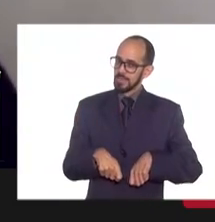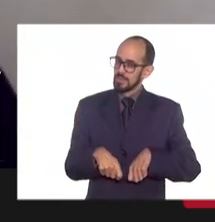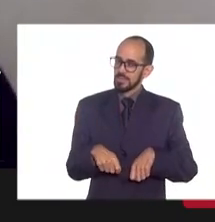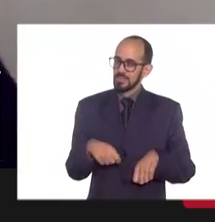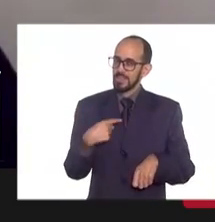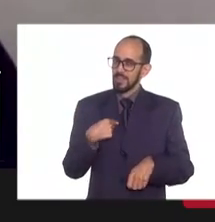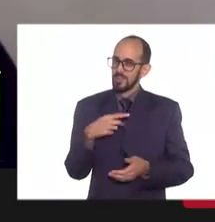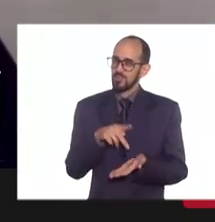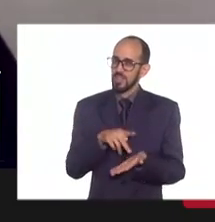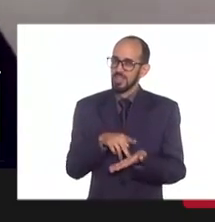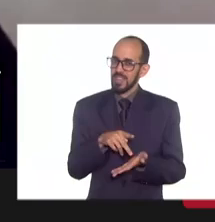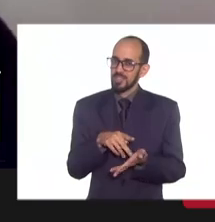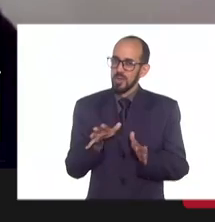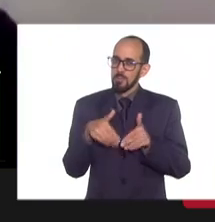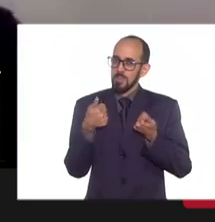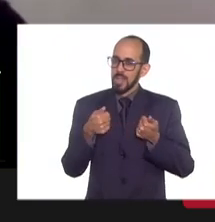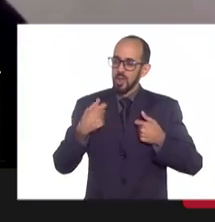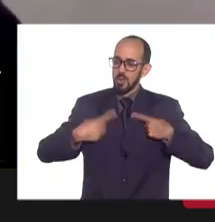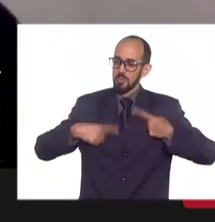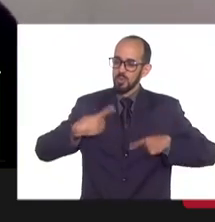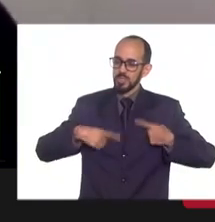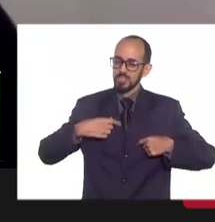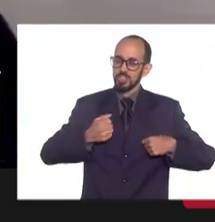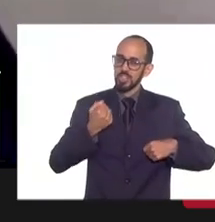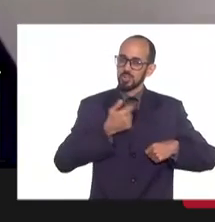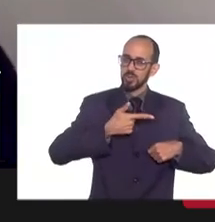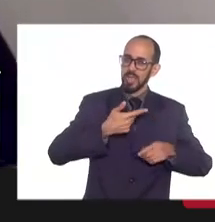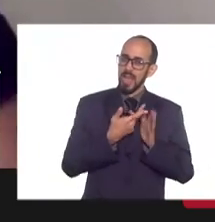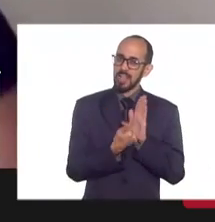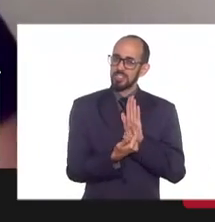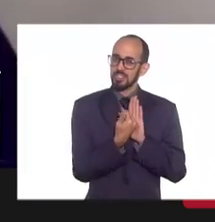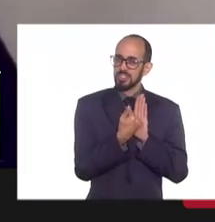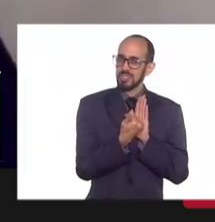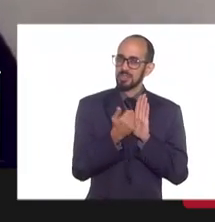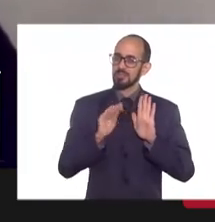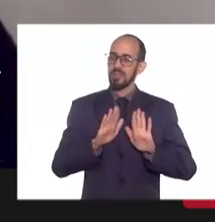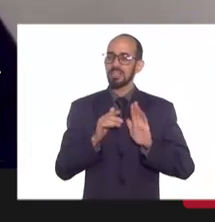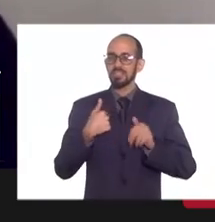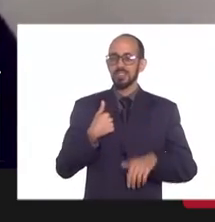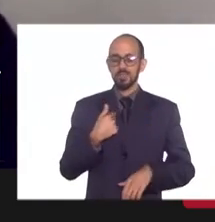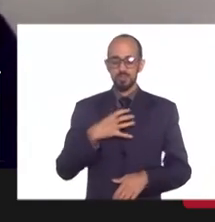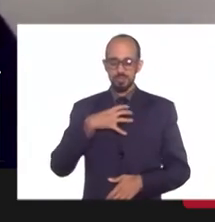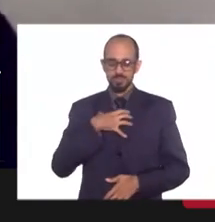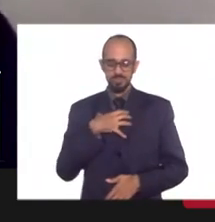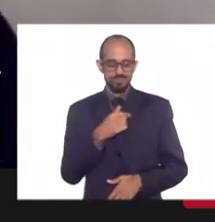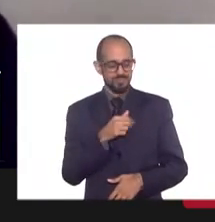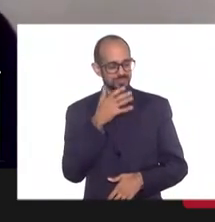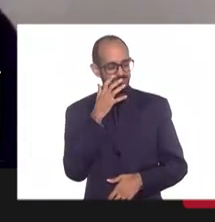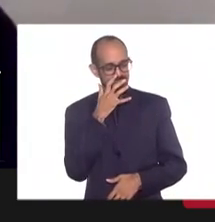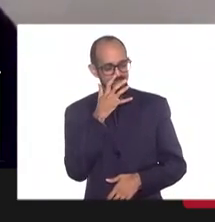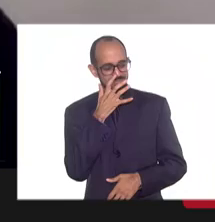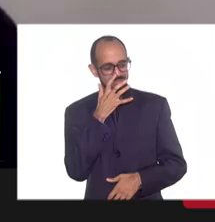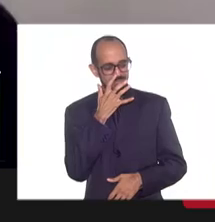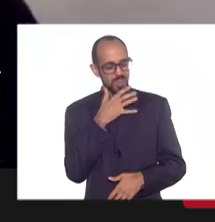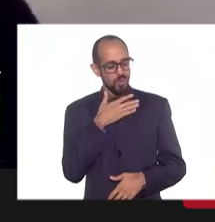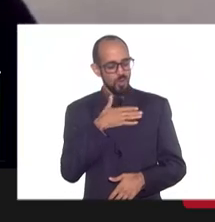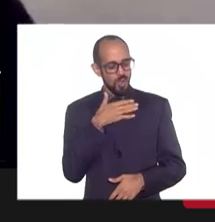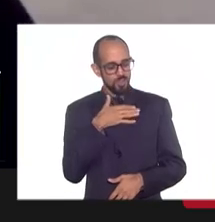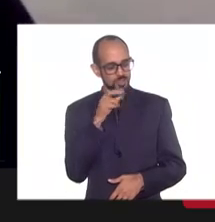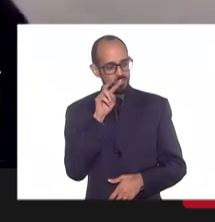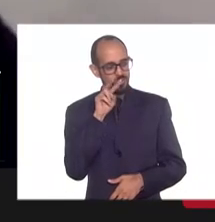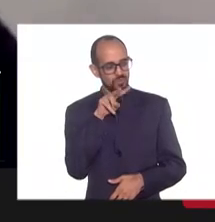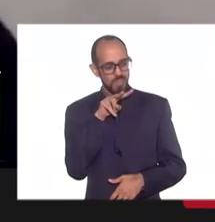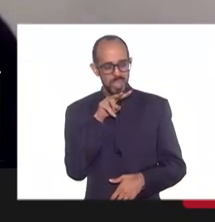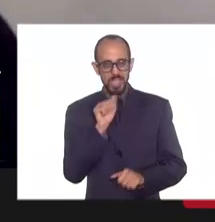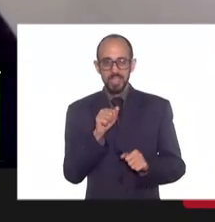realmente muito melhor política que artista mas sou uma grande apreciadora das artes da cultura e para mim foi uma